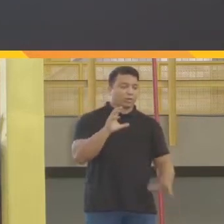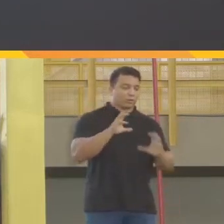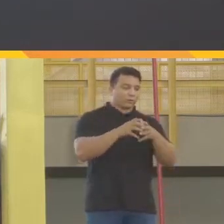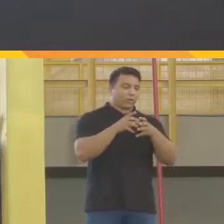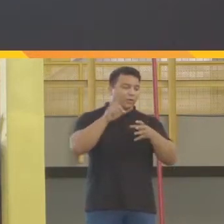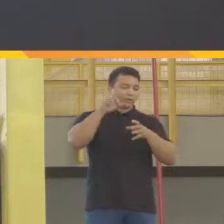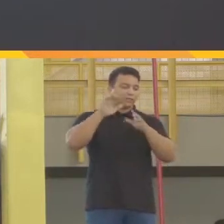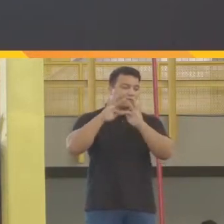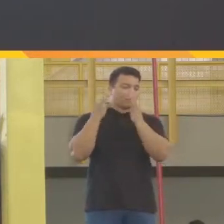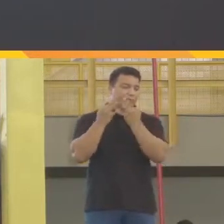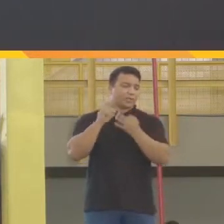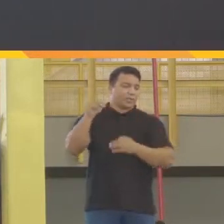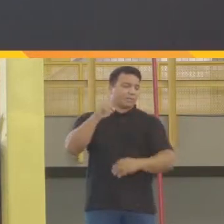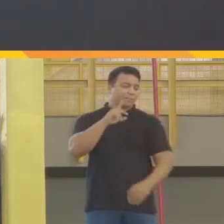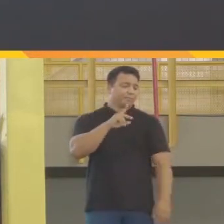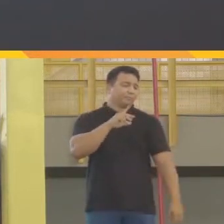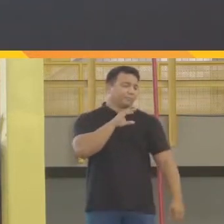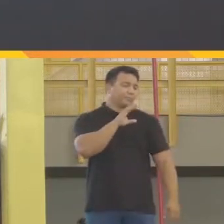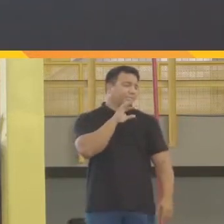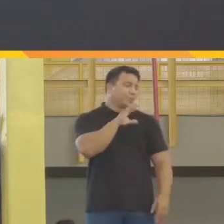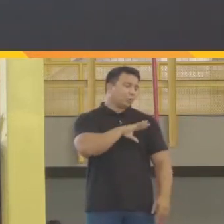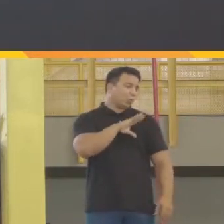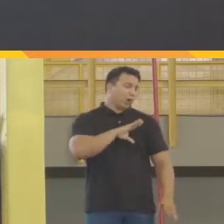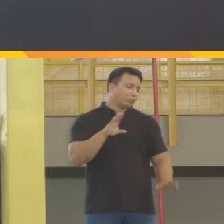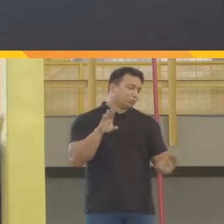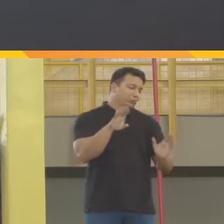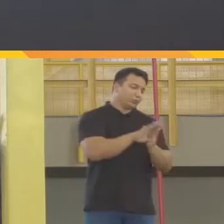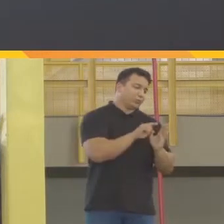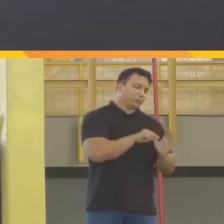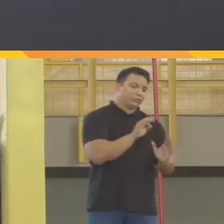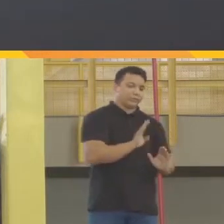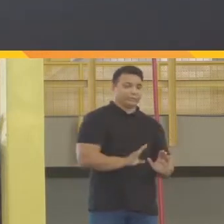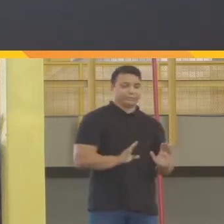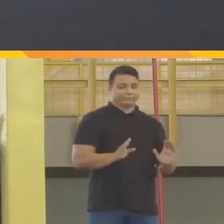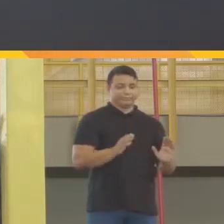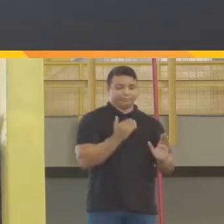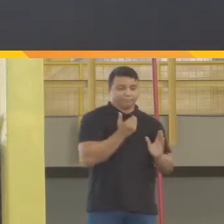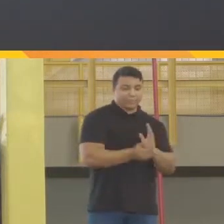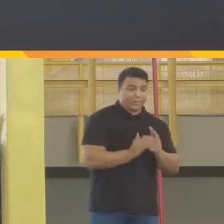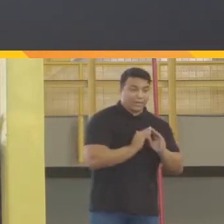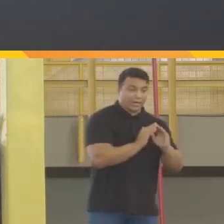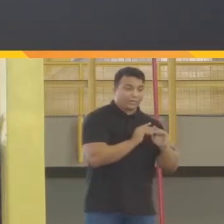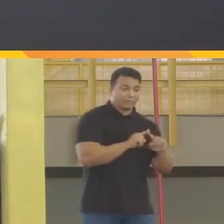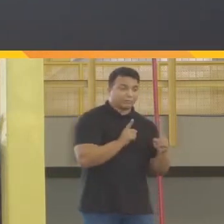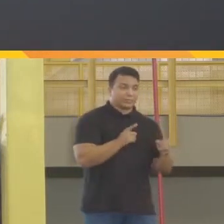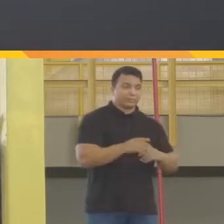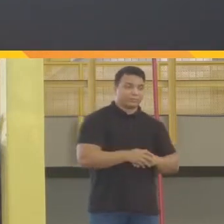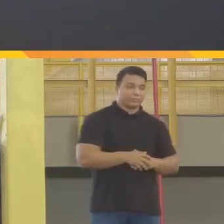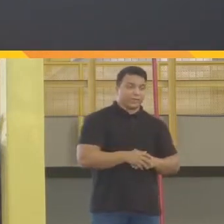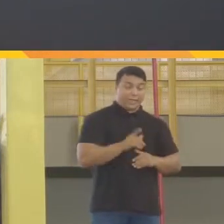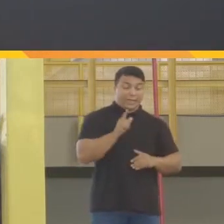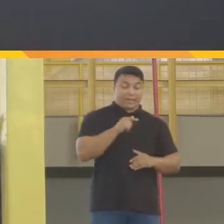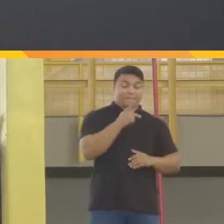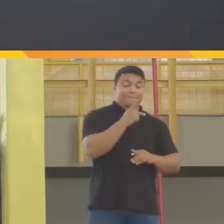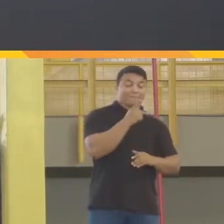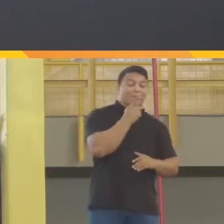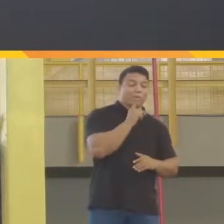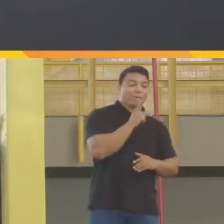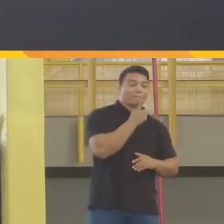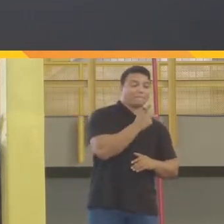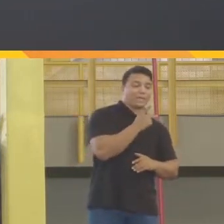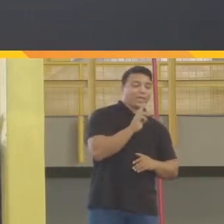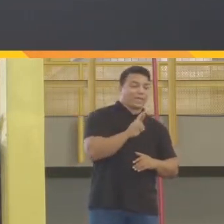que veio de Portugal. O brasileiro perdia a casa, mas não perdia a piada. Dizia que PR era propriedade